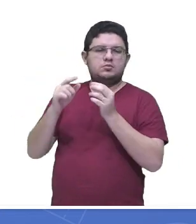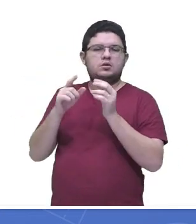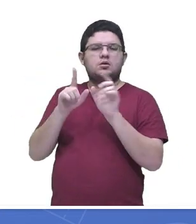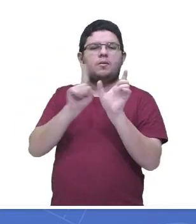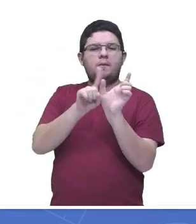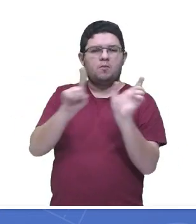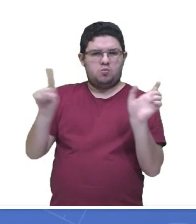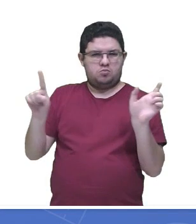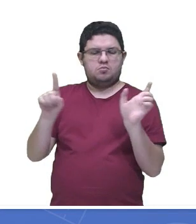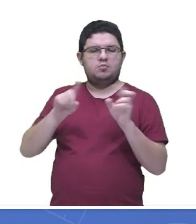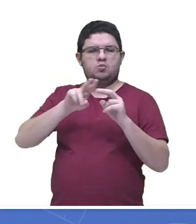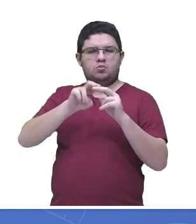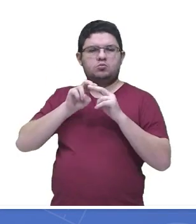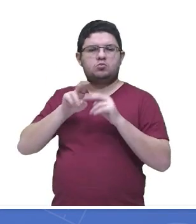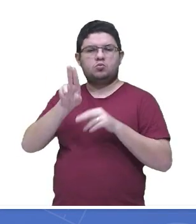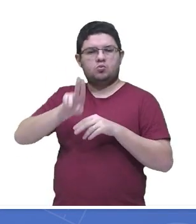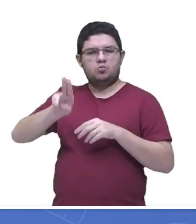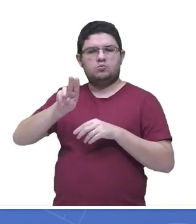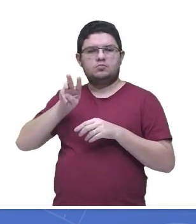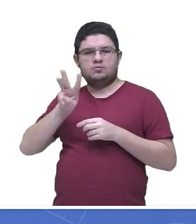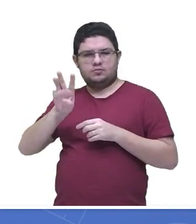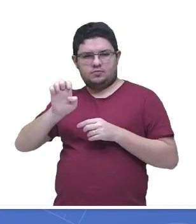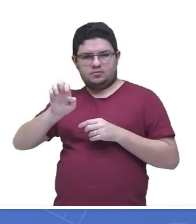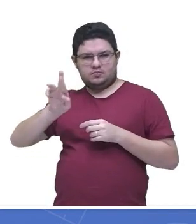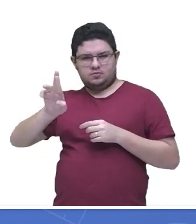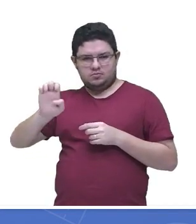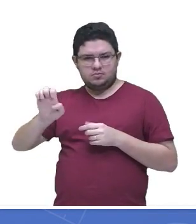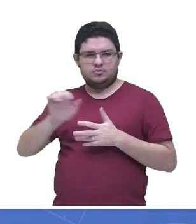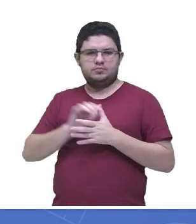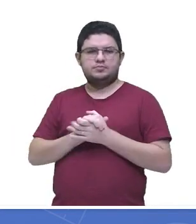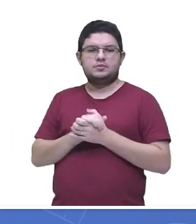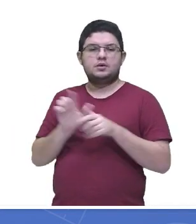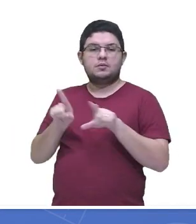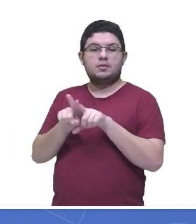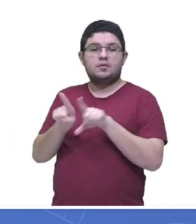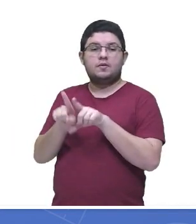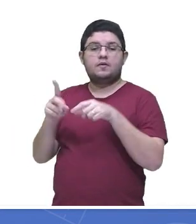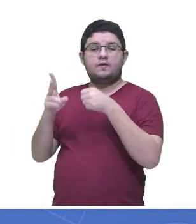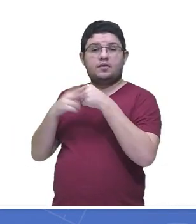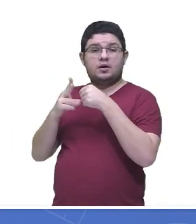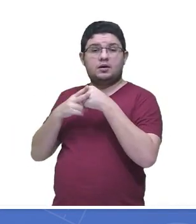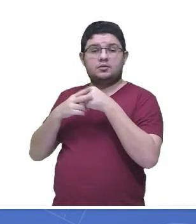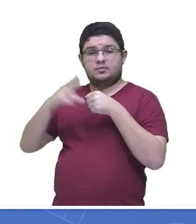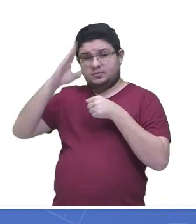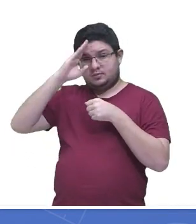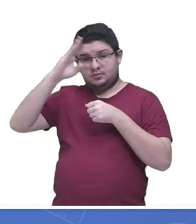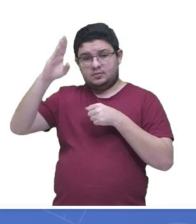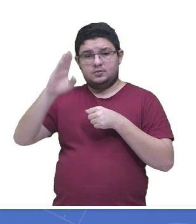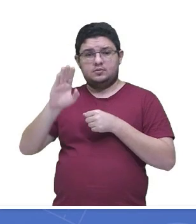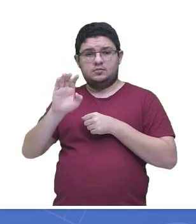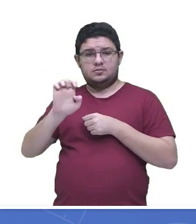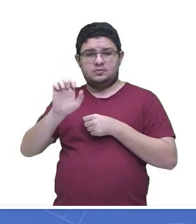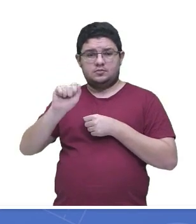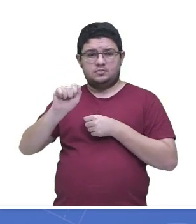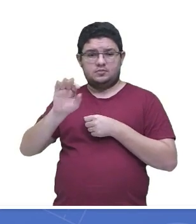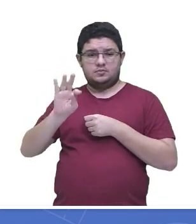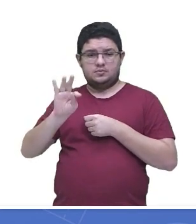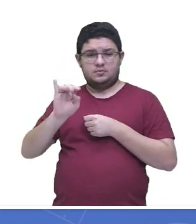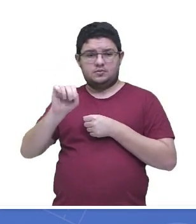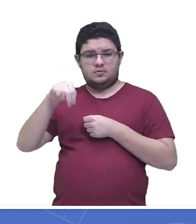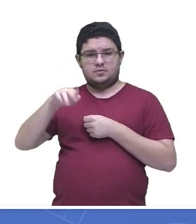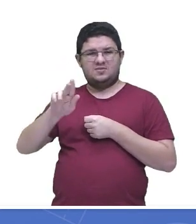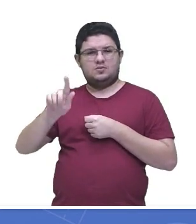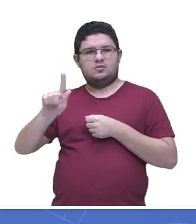E o verbo principal, qual é o verbo principal aqui da minha oração, pessoal? Eating, eating, é o verbo eat,